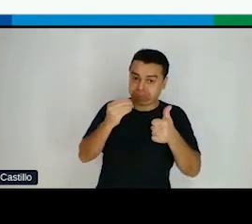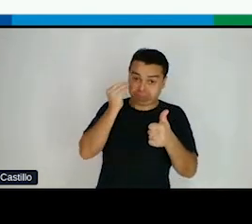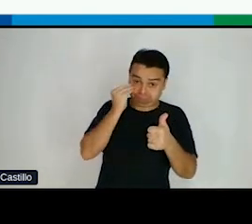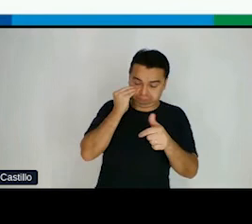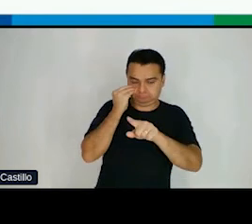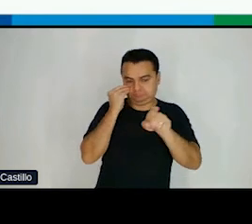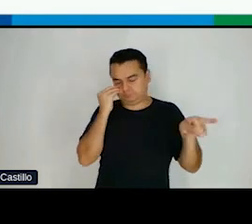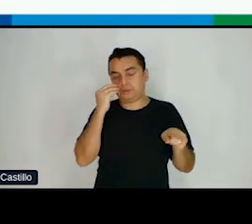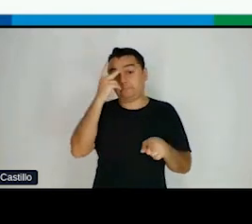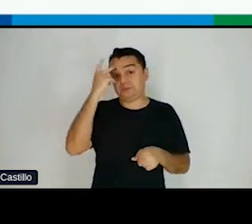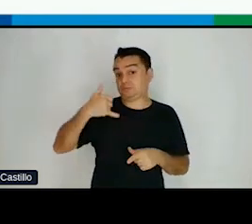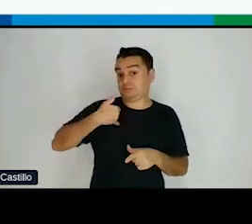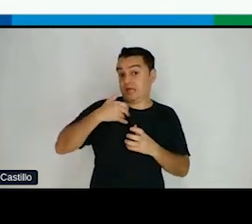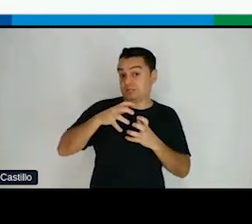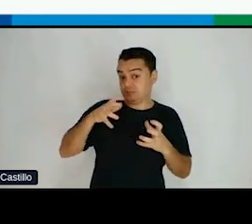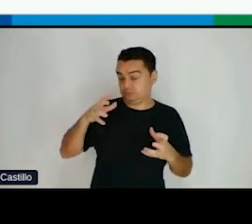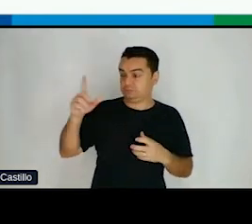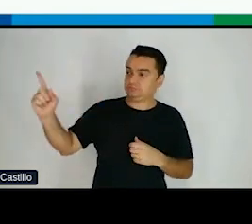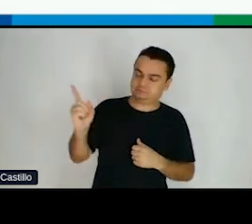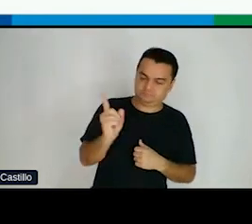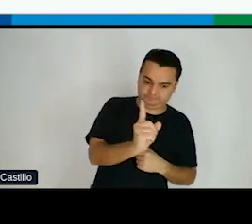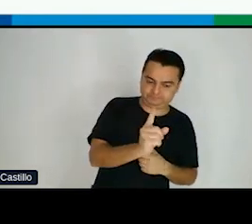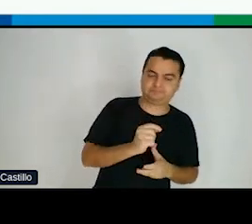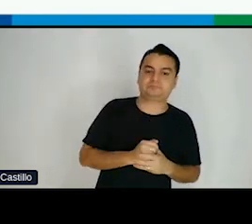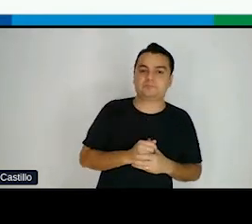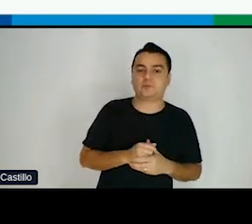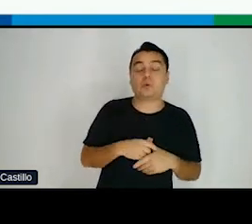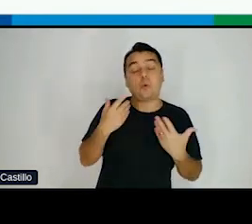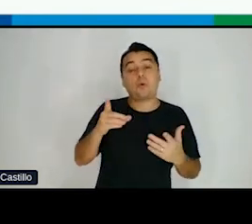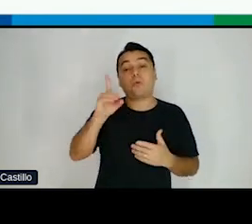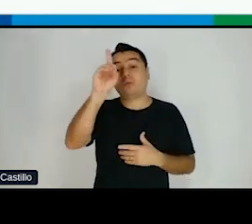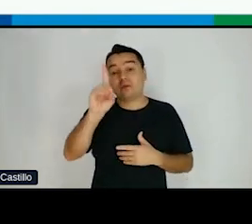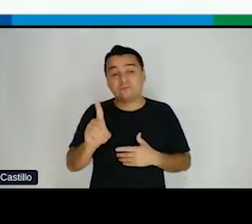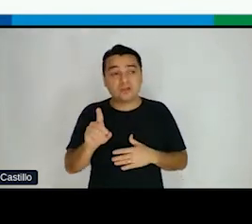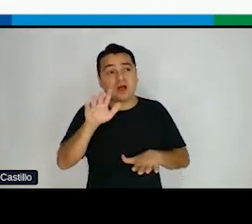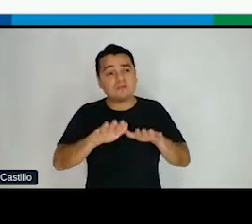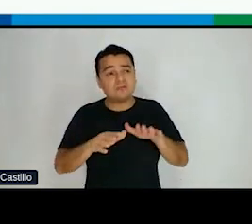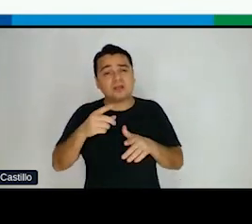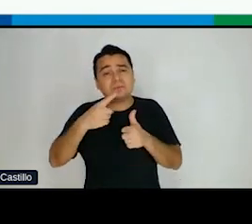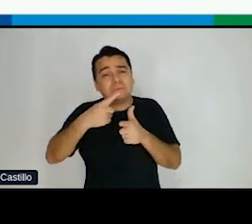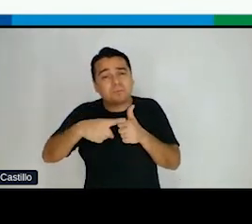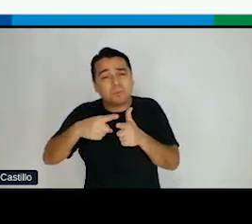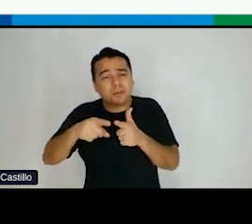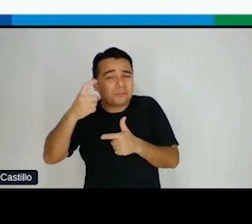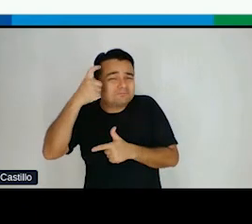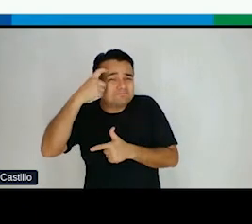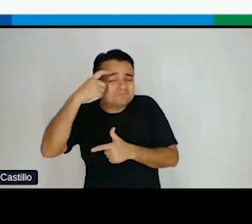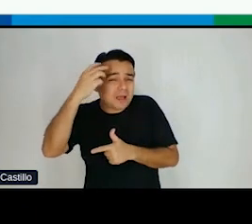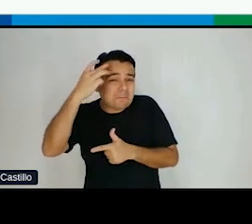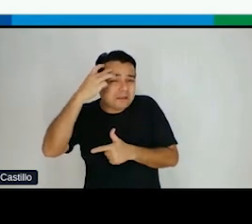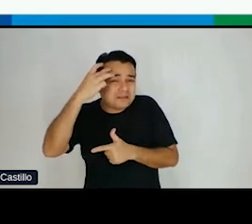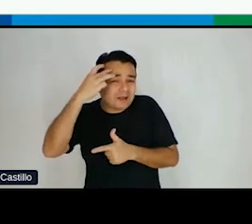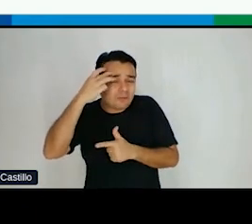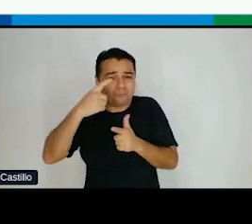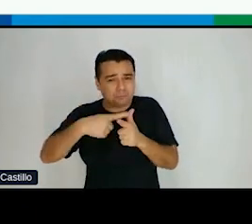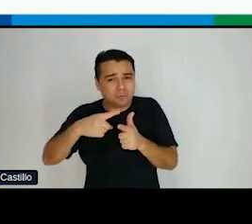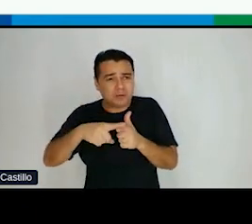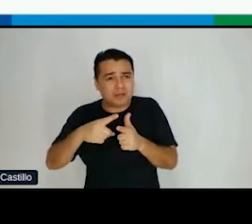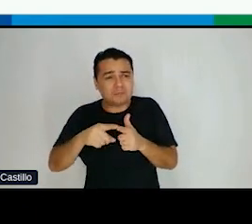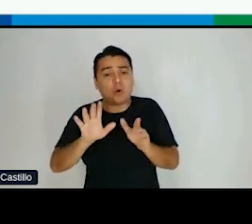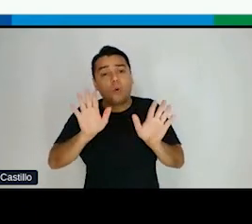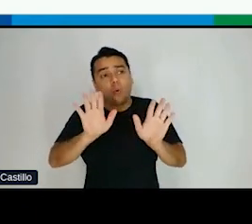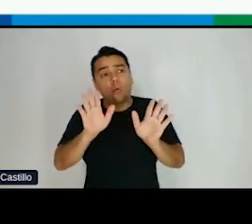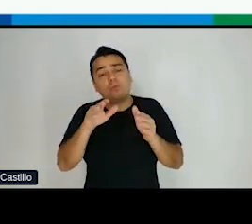até pessoas que têm algum nível de deficiência intelectual, seja ela qual for, até mesmo o